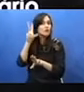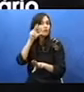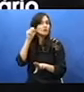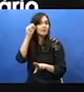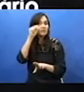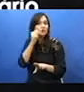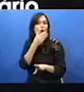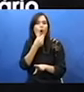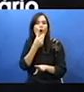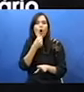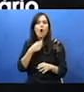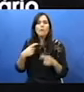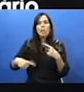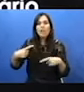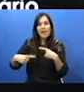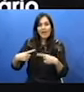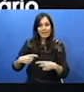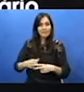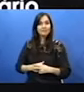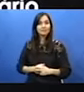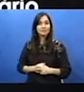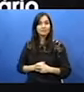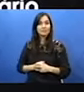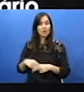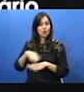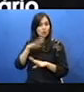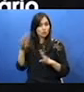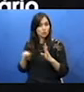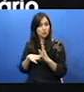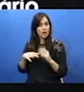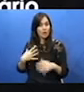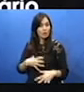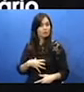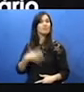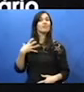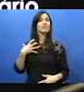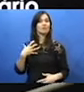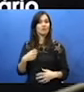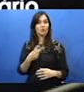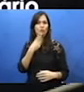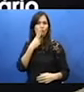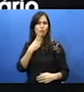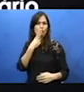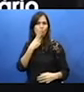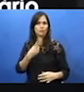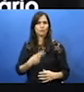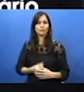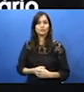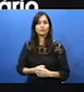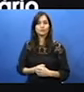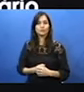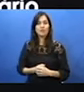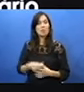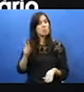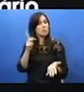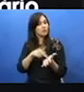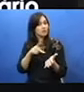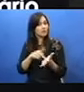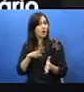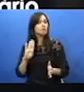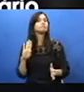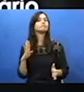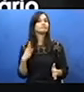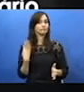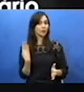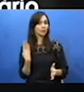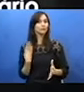guerreiros. Claro que isso tudo era por conta do efeito do cigarro, né? Do efeito do fumo, mas que na verdade não é